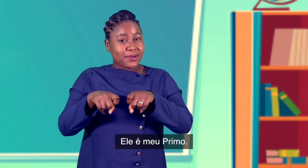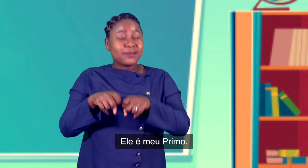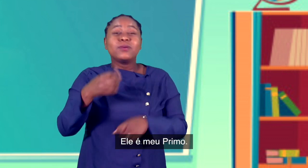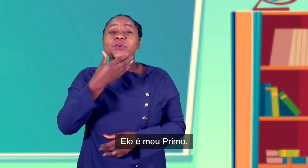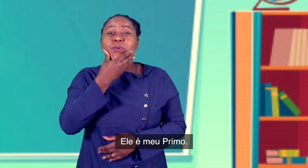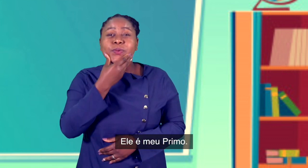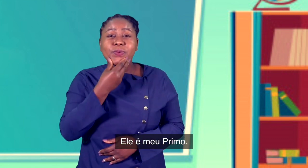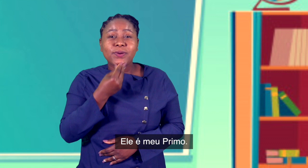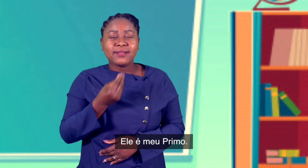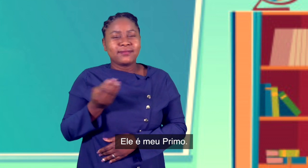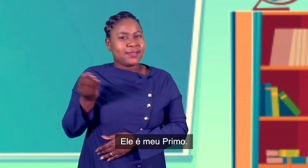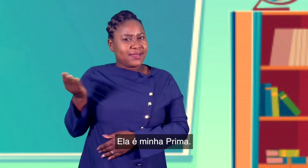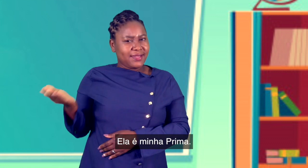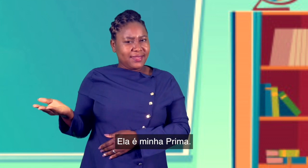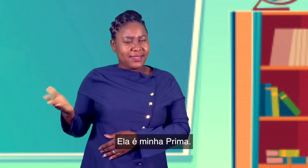meu primo.